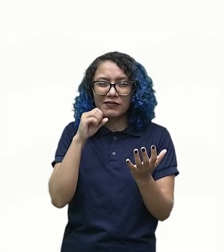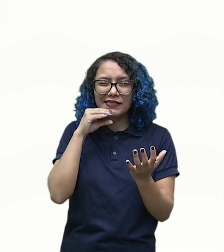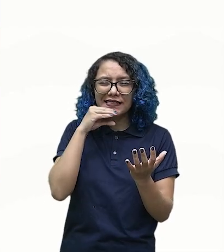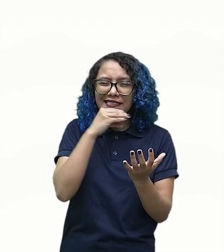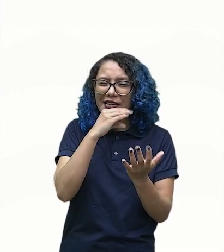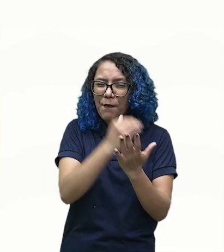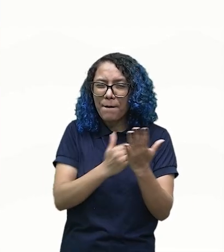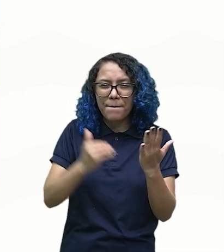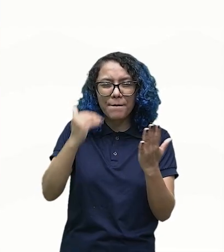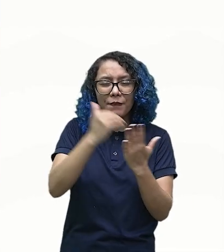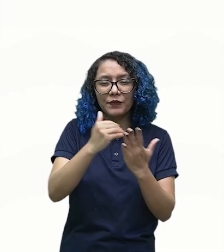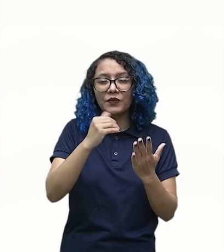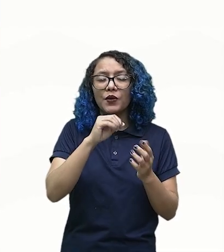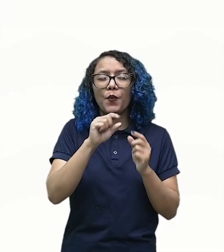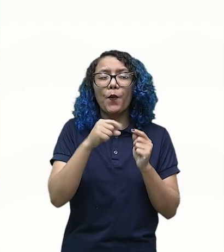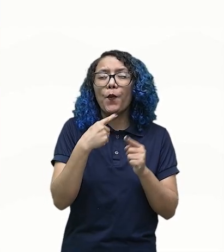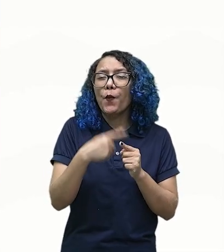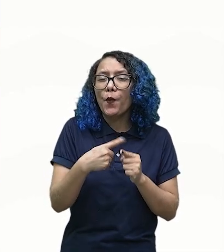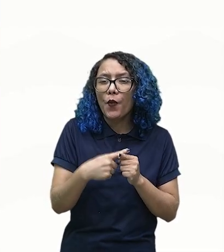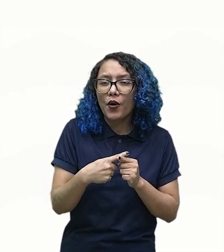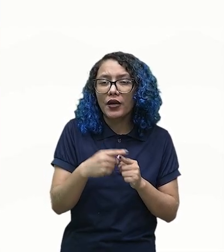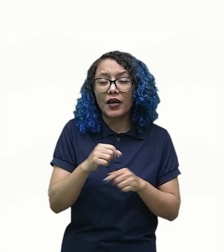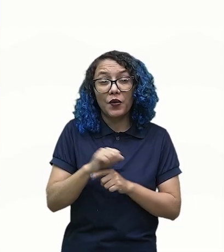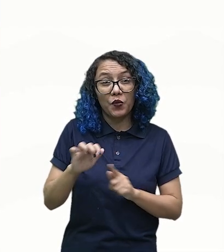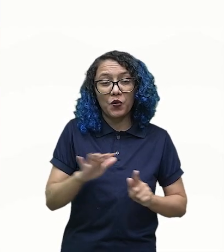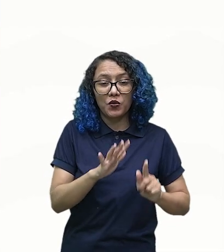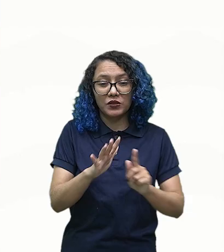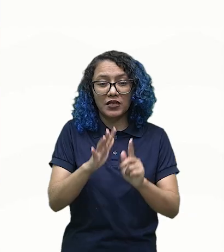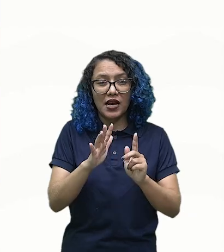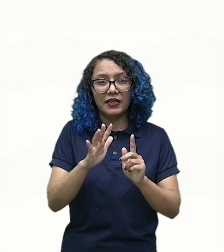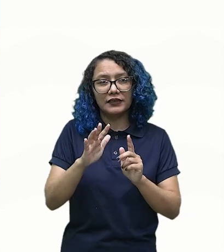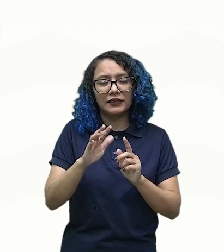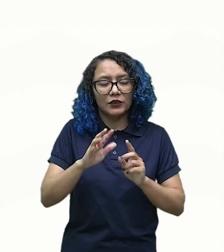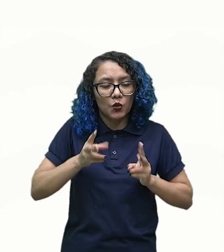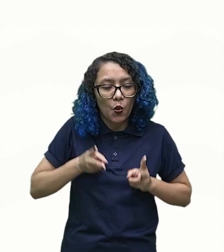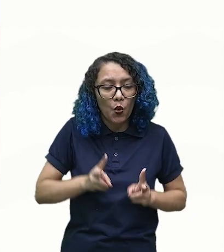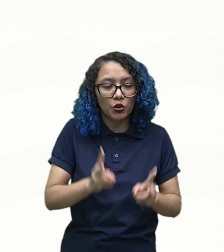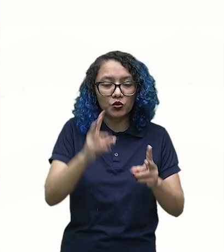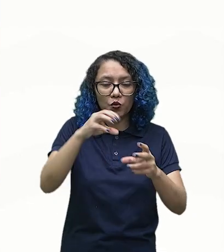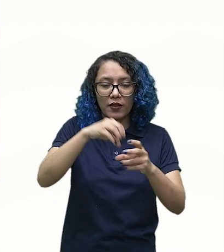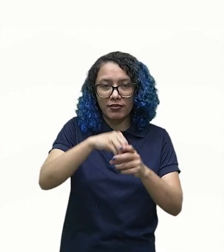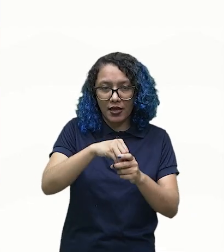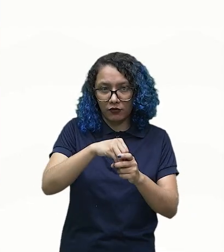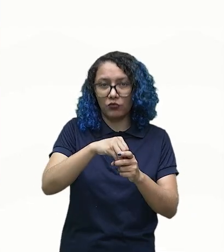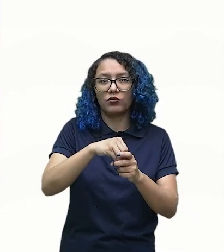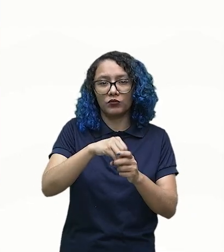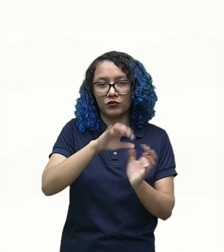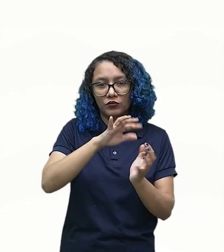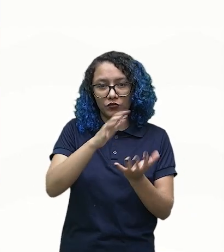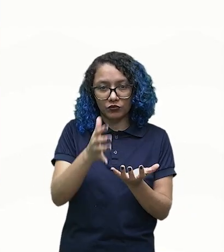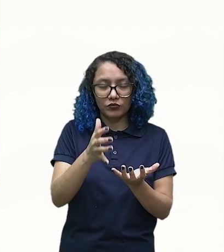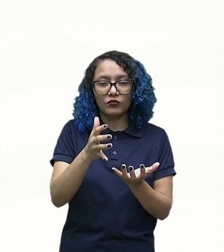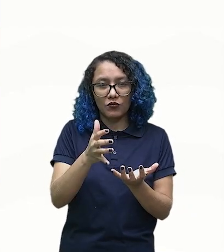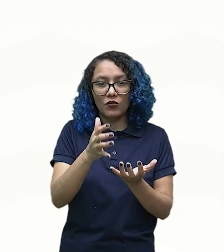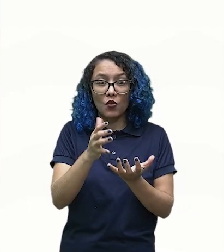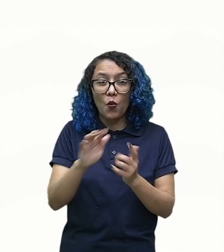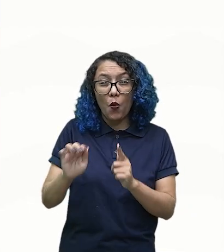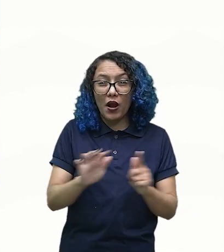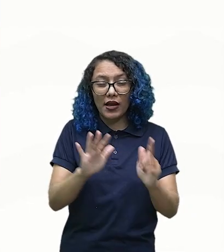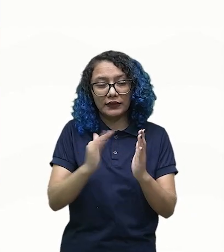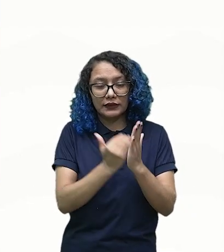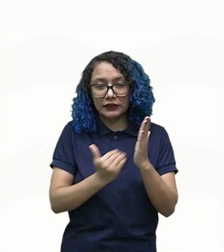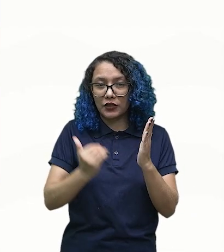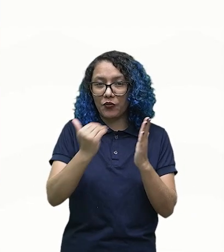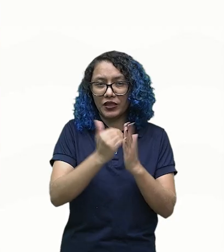por um aumento da concentração desses gases de efeito estufa. Então, o que ocorre? Aumento desses gases que